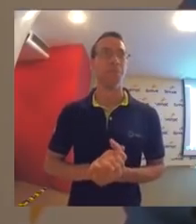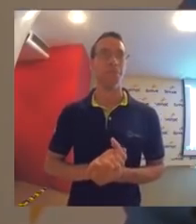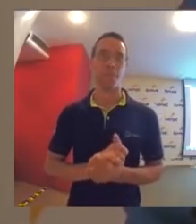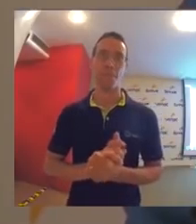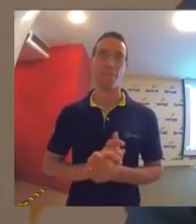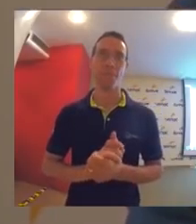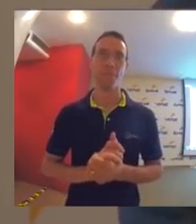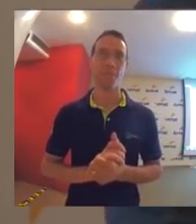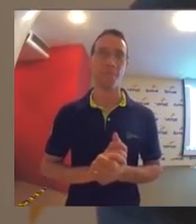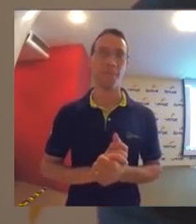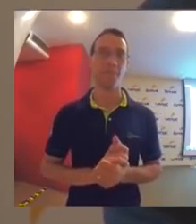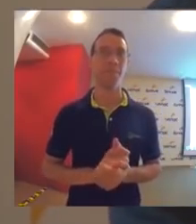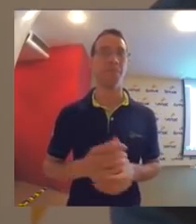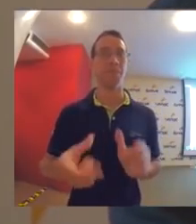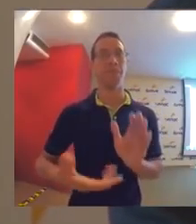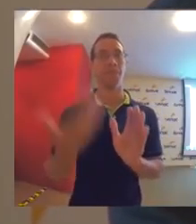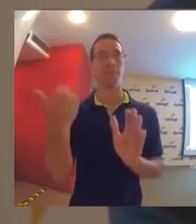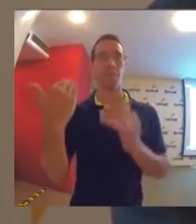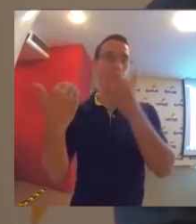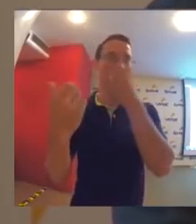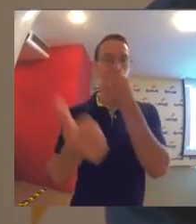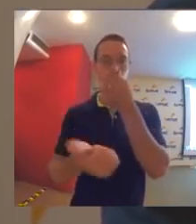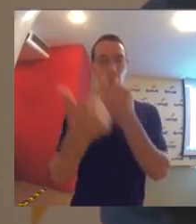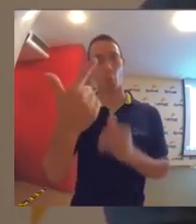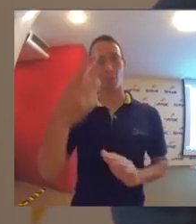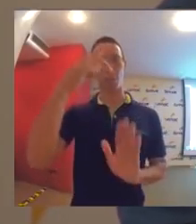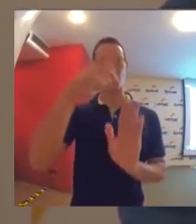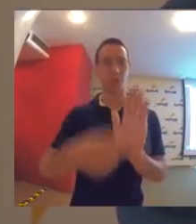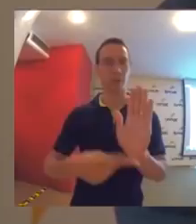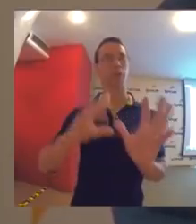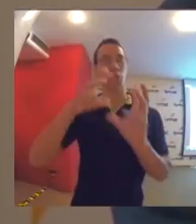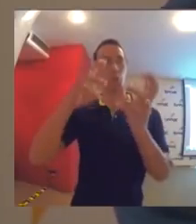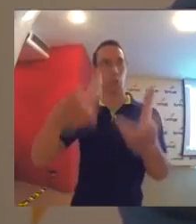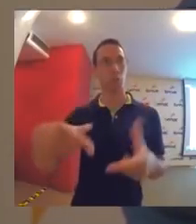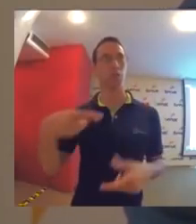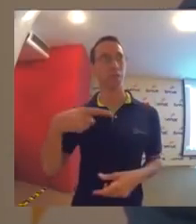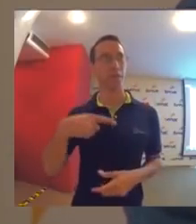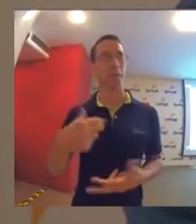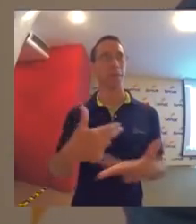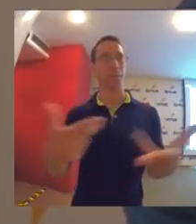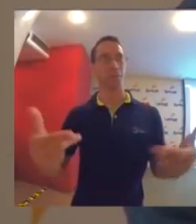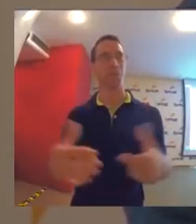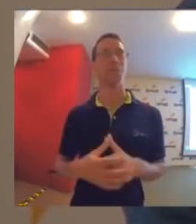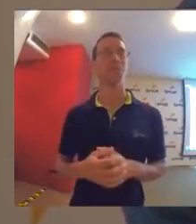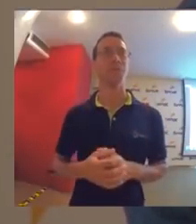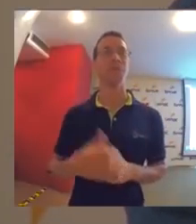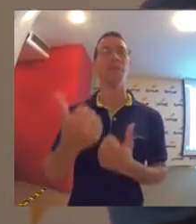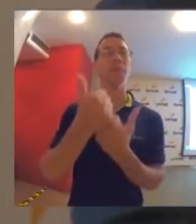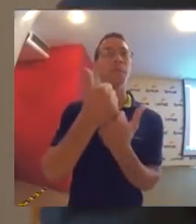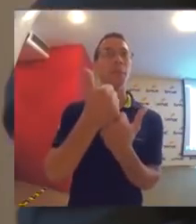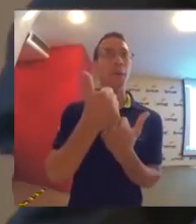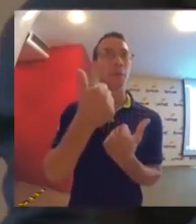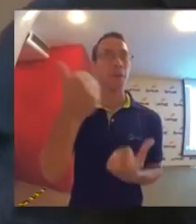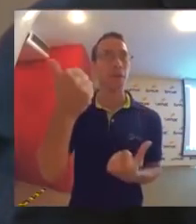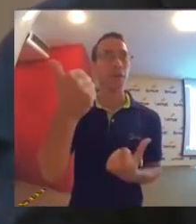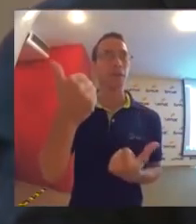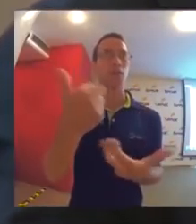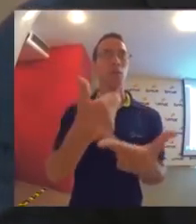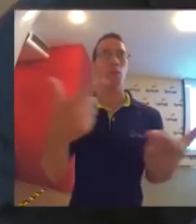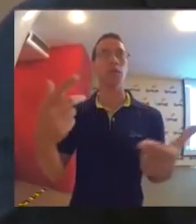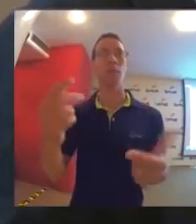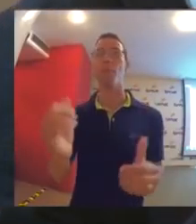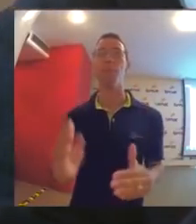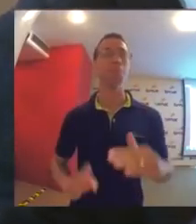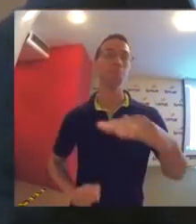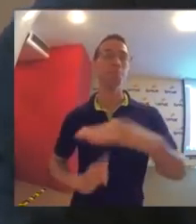e entre os 12 projetos que no mundo, muita ousadia, não é? Representam o que de melhor existe na